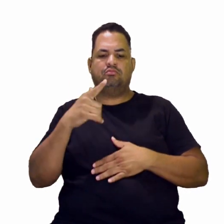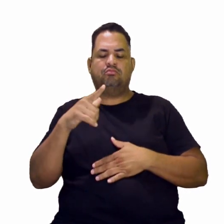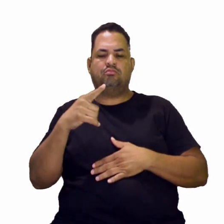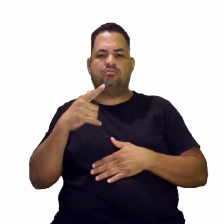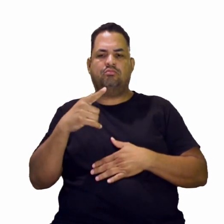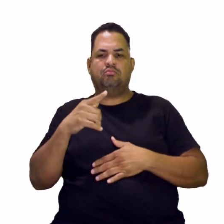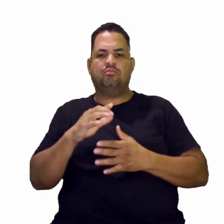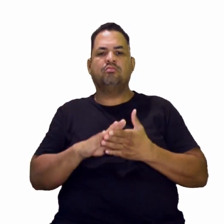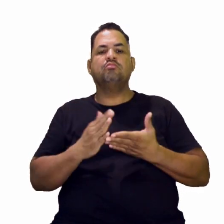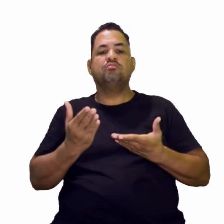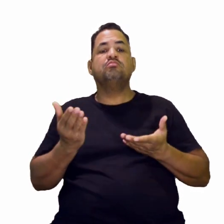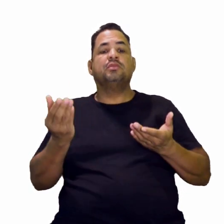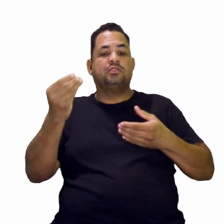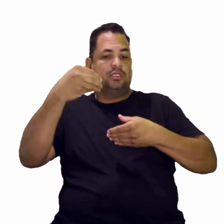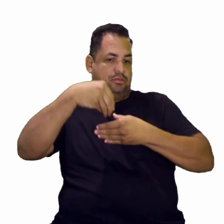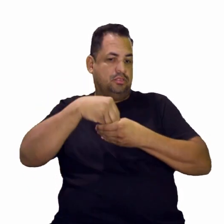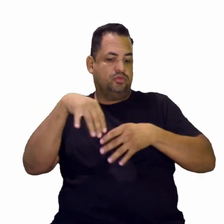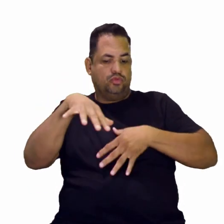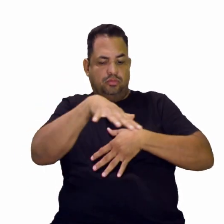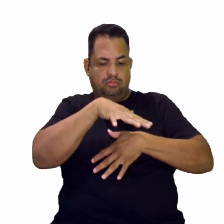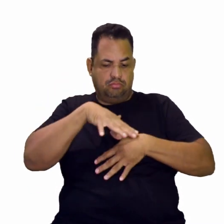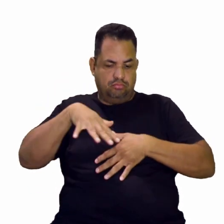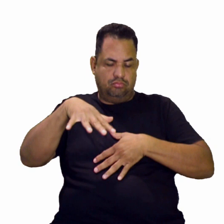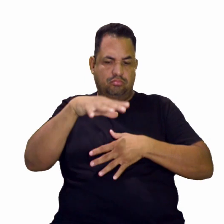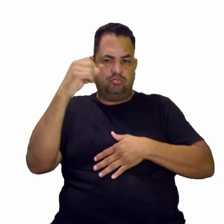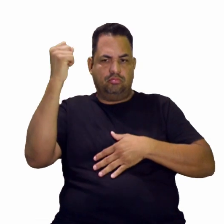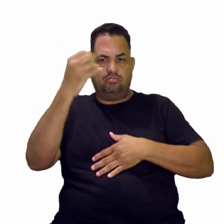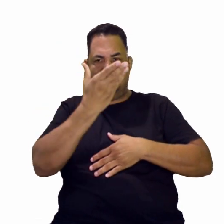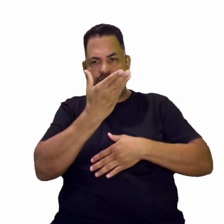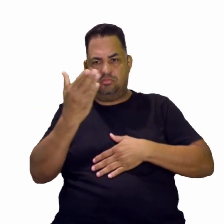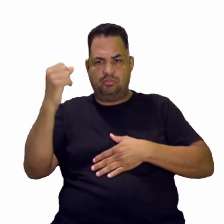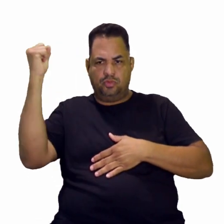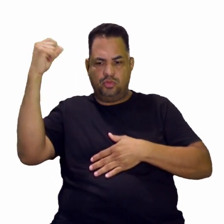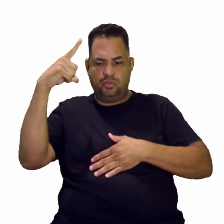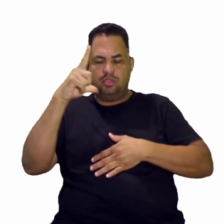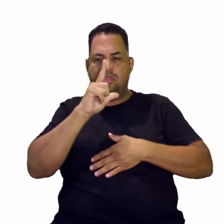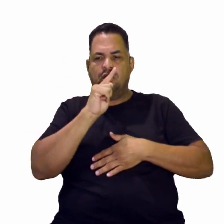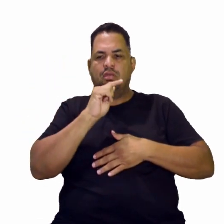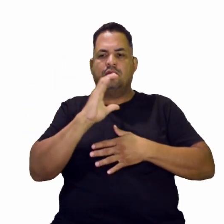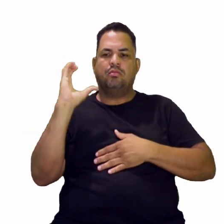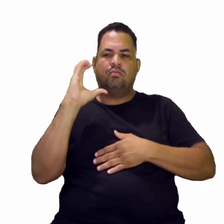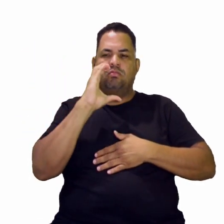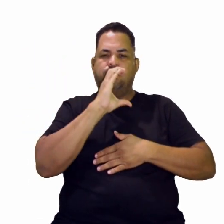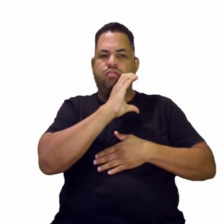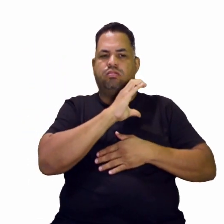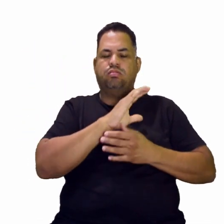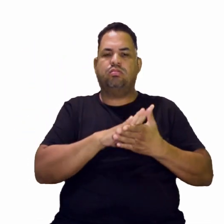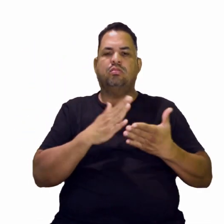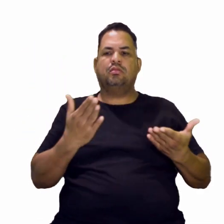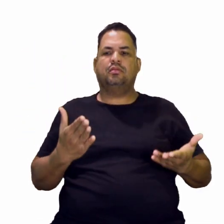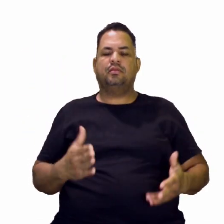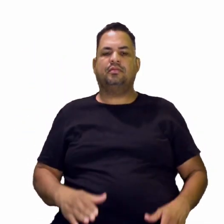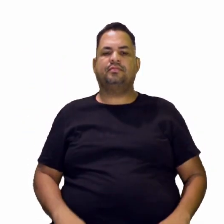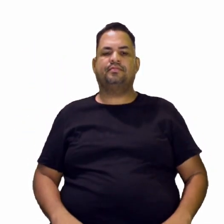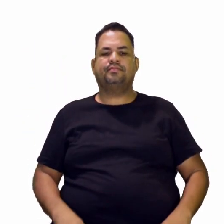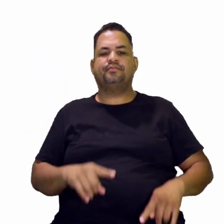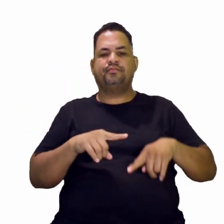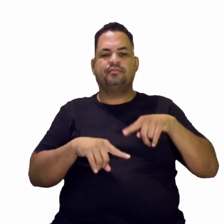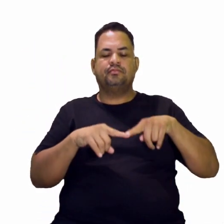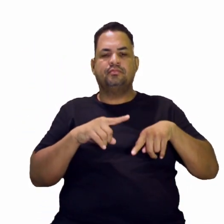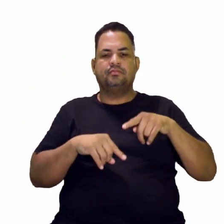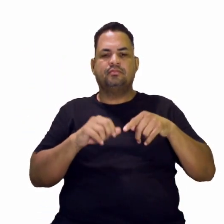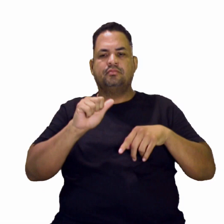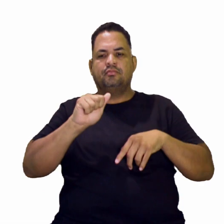vivo, mas que é da natureza, como a luz, água, calor, oxigênio, por exemplo, são